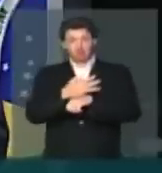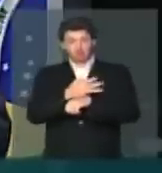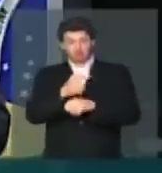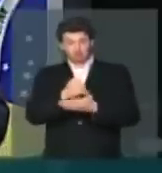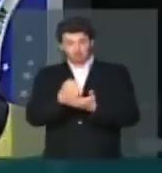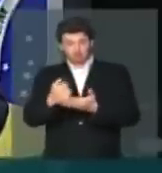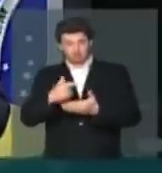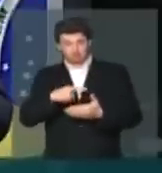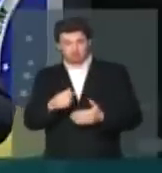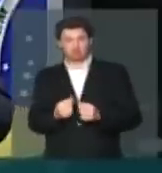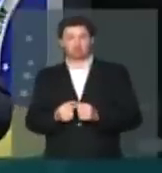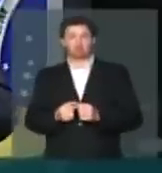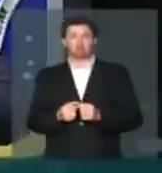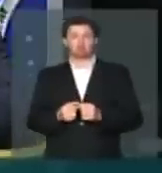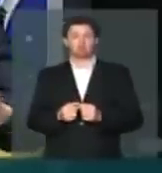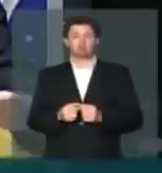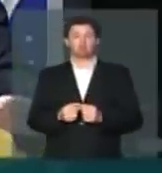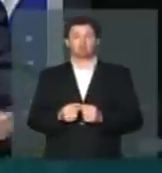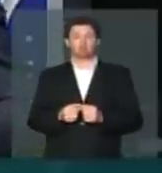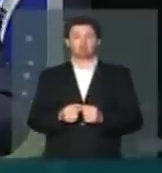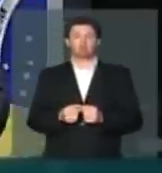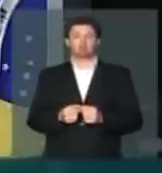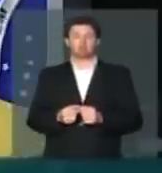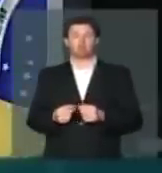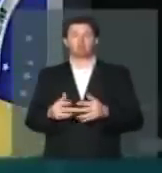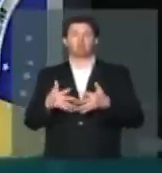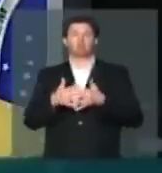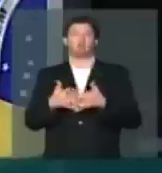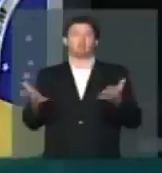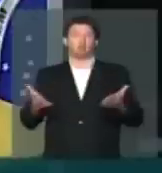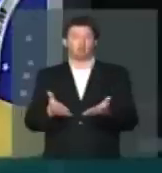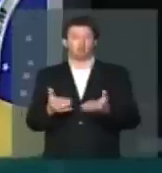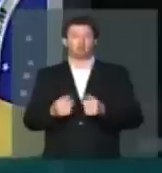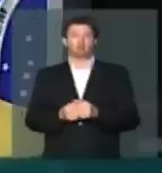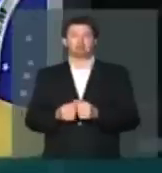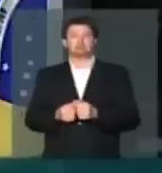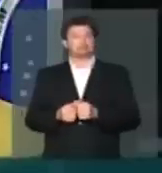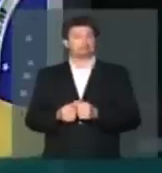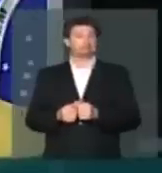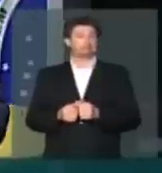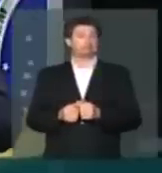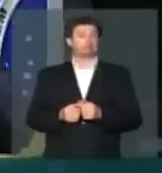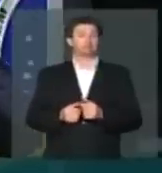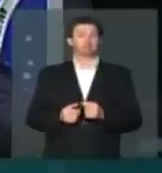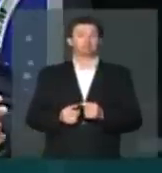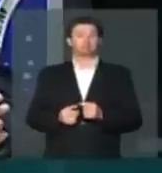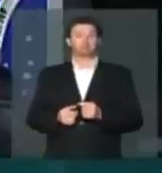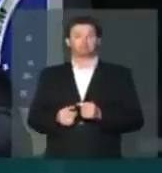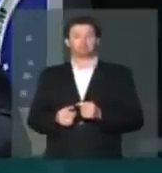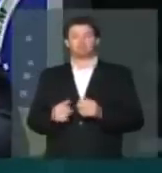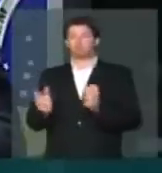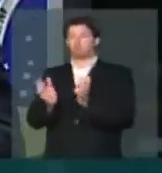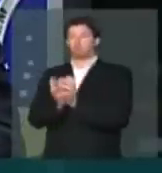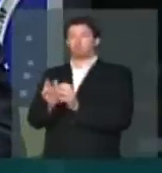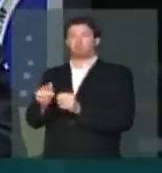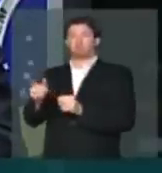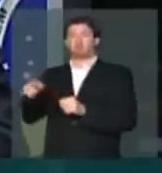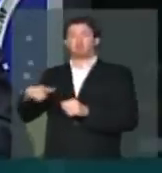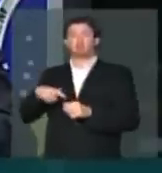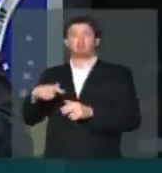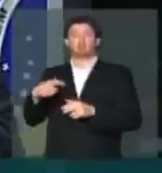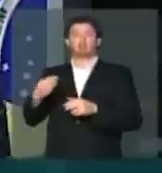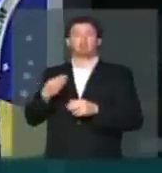terceirizados, eles, da confusão que é hoje a terceirização, eles saem da categoria que lhe